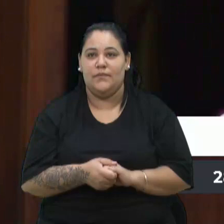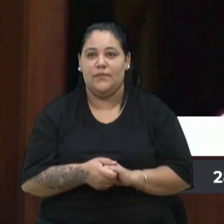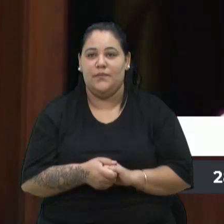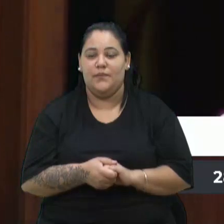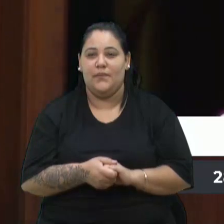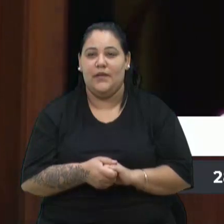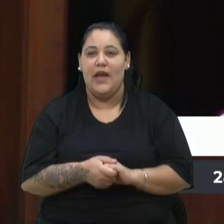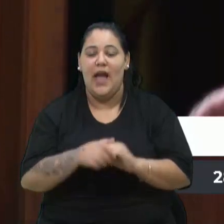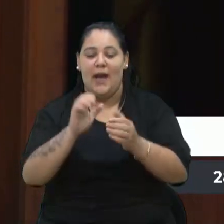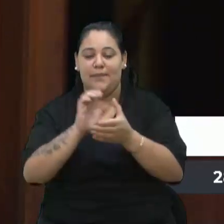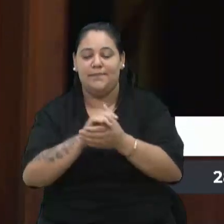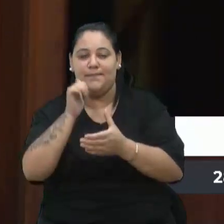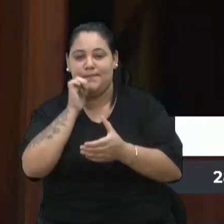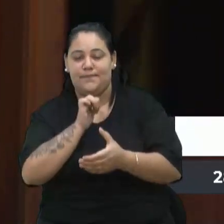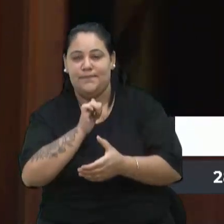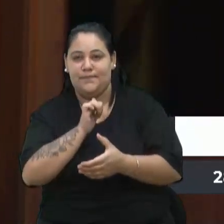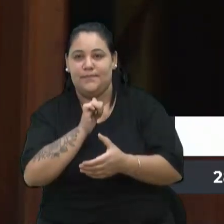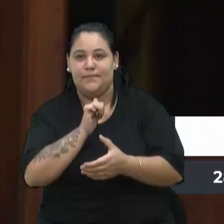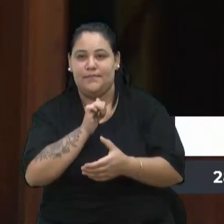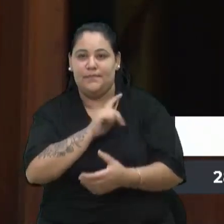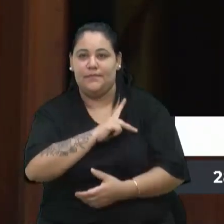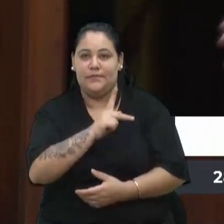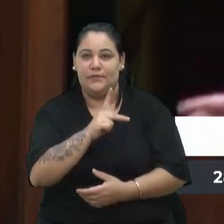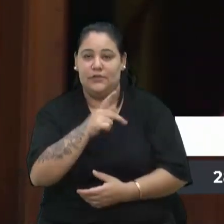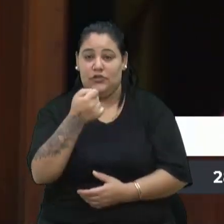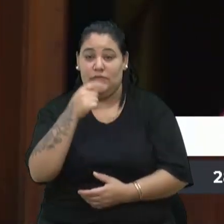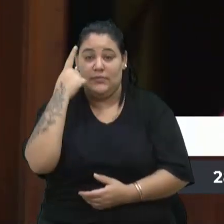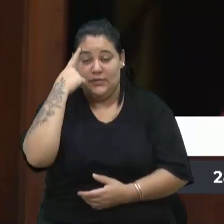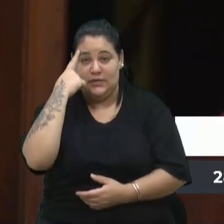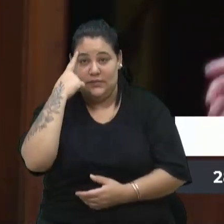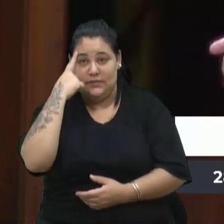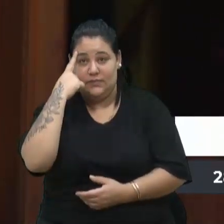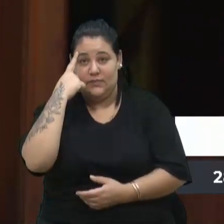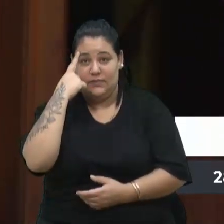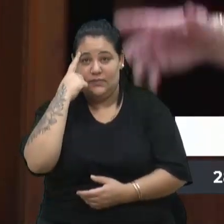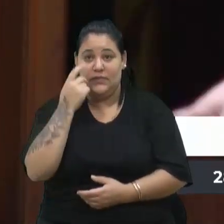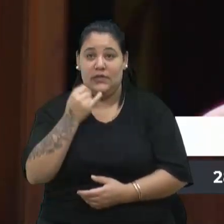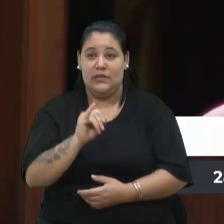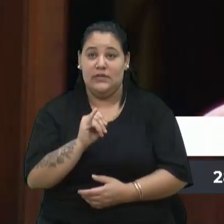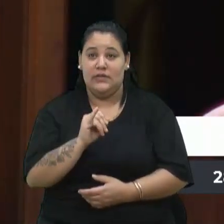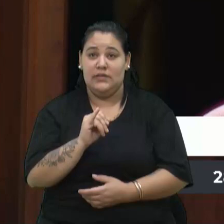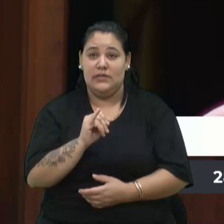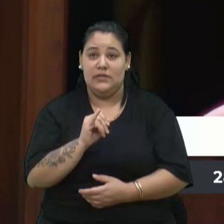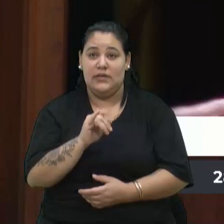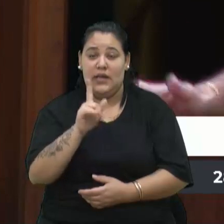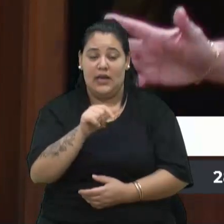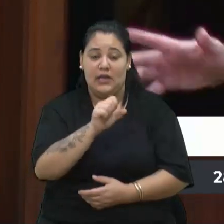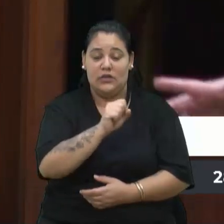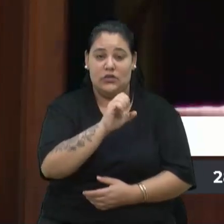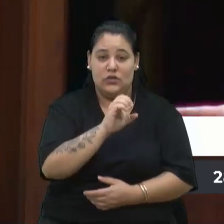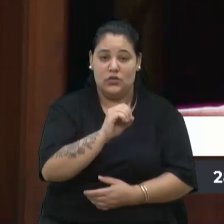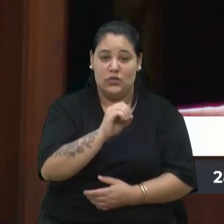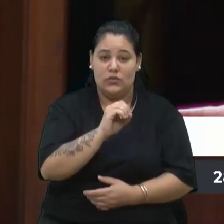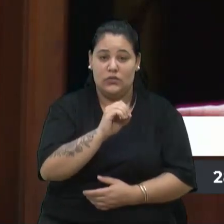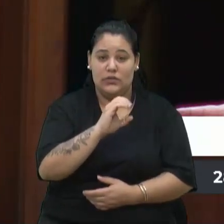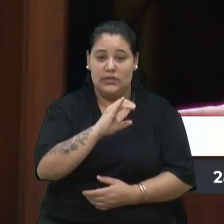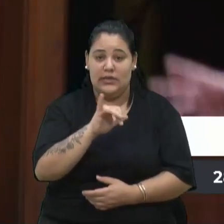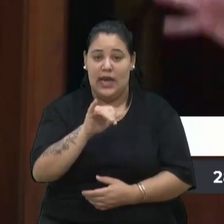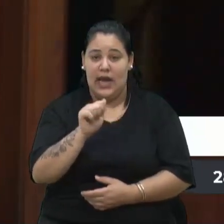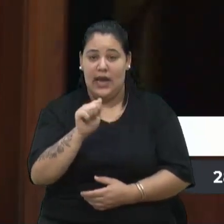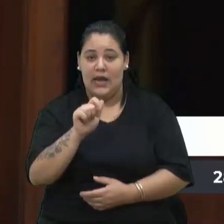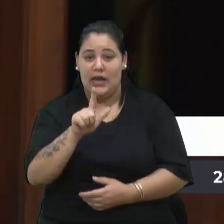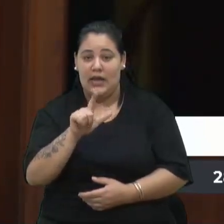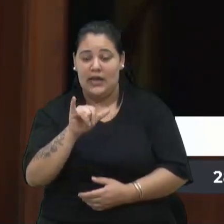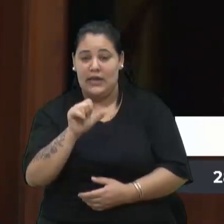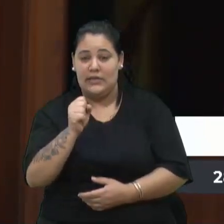atual governo, nós temos que fazer uma reflexão. Se ela realmente é socialista ou ela é socialite. É